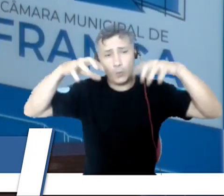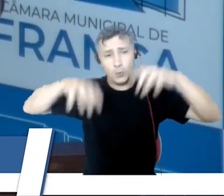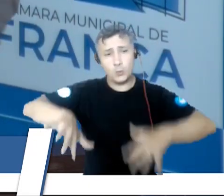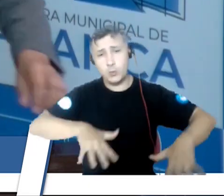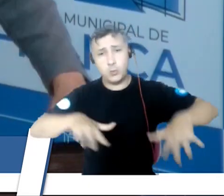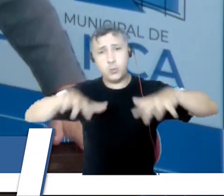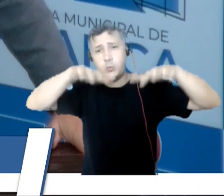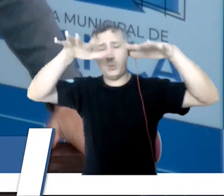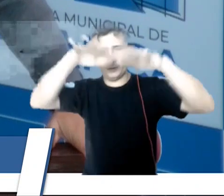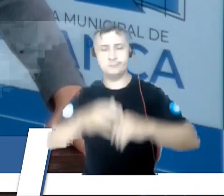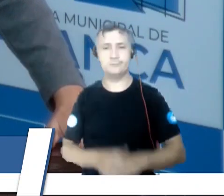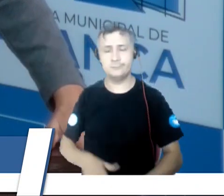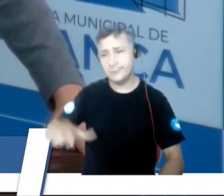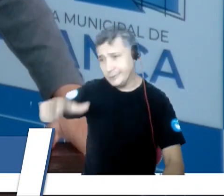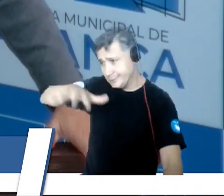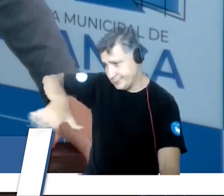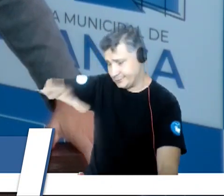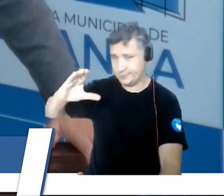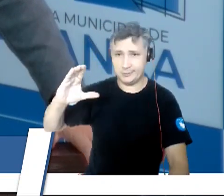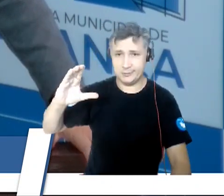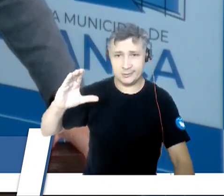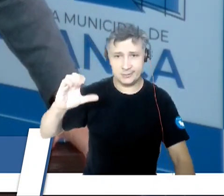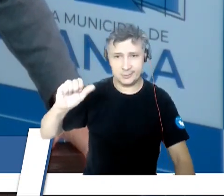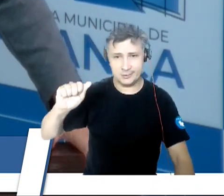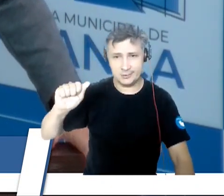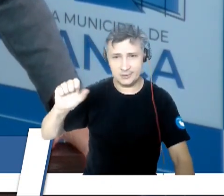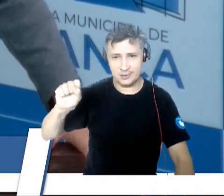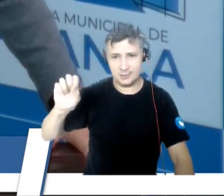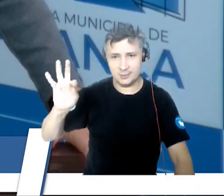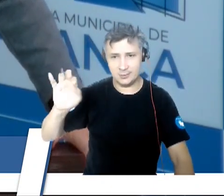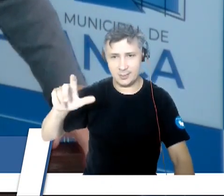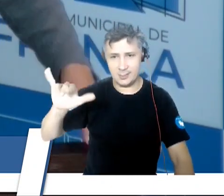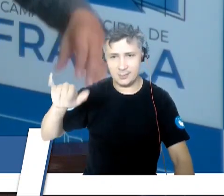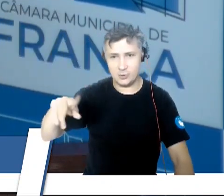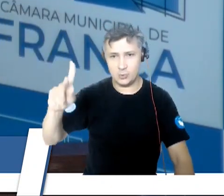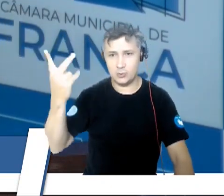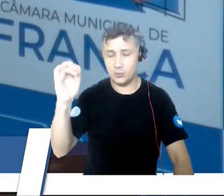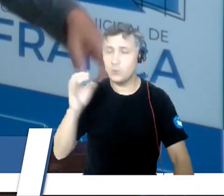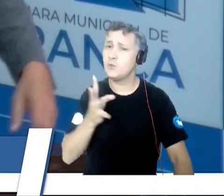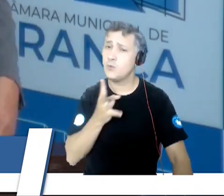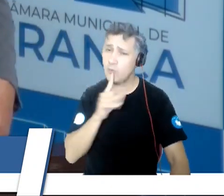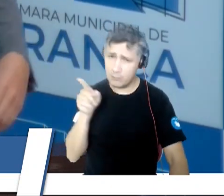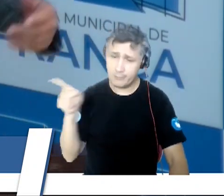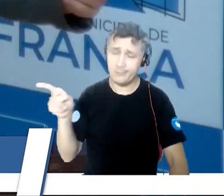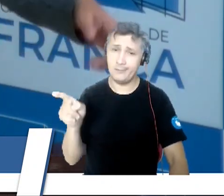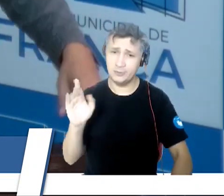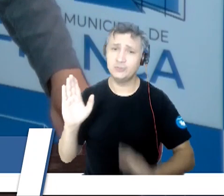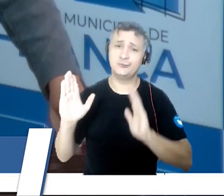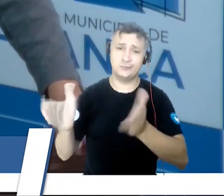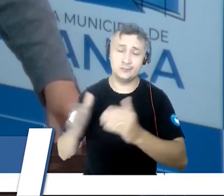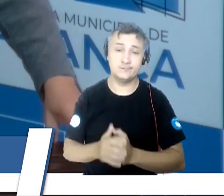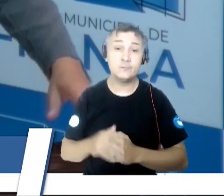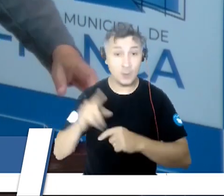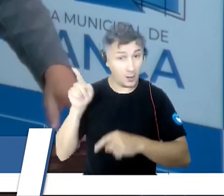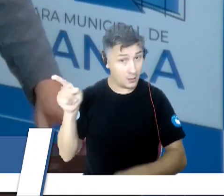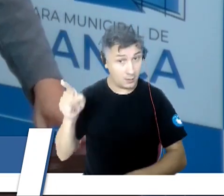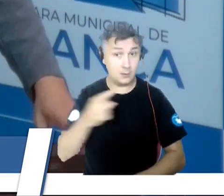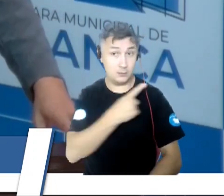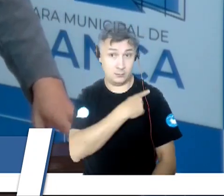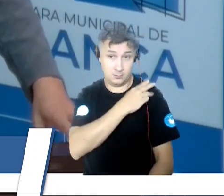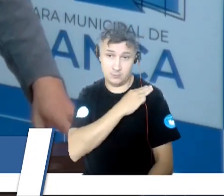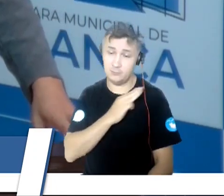Castelinho é a região que eu conheço bem. Ali, Della Motta, depois que fizeram há anos